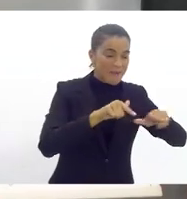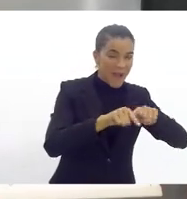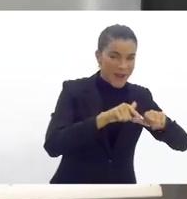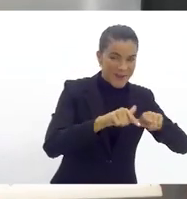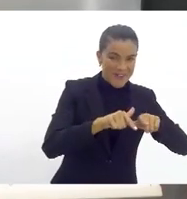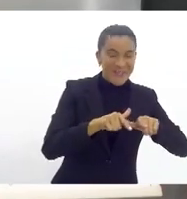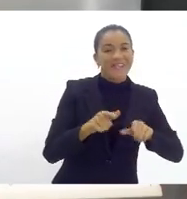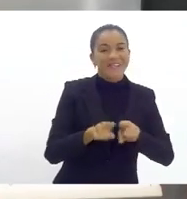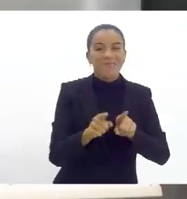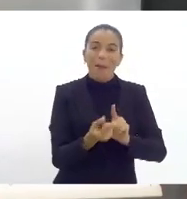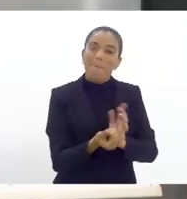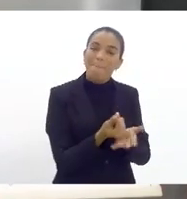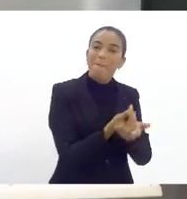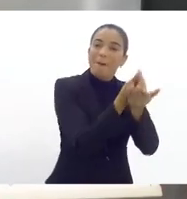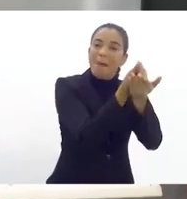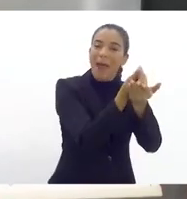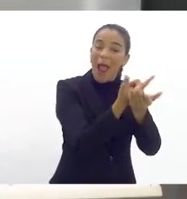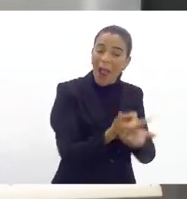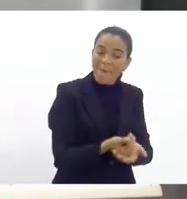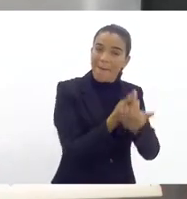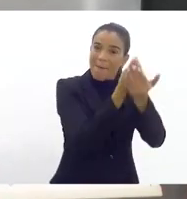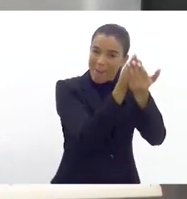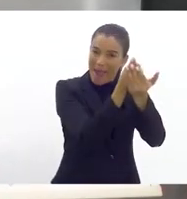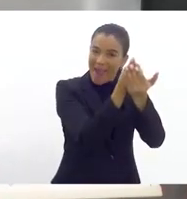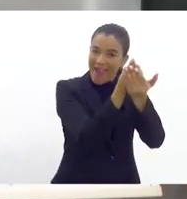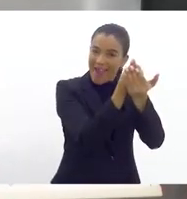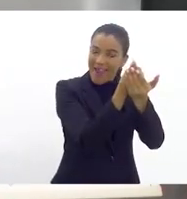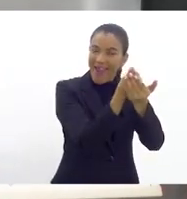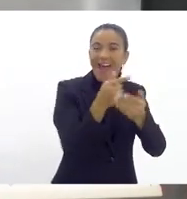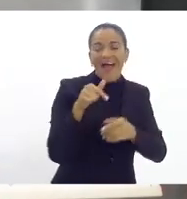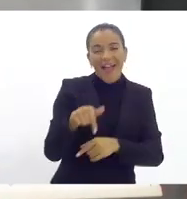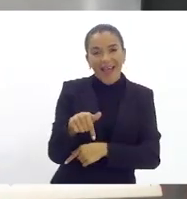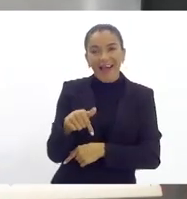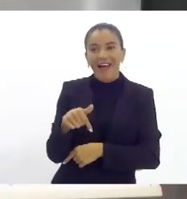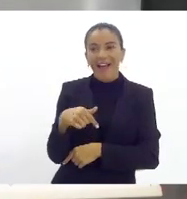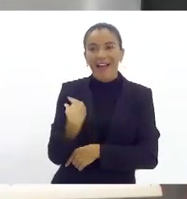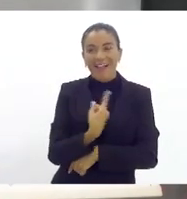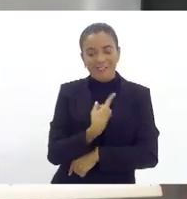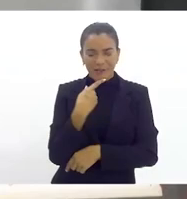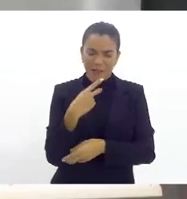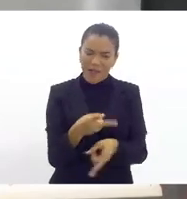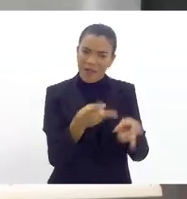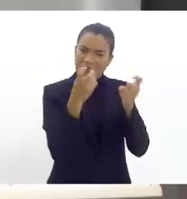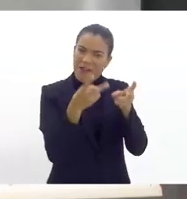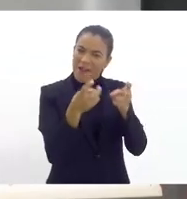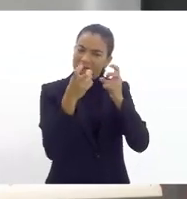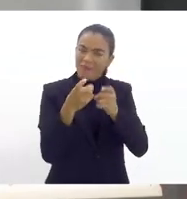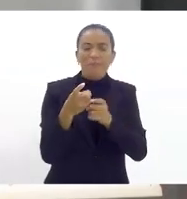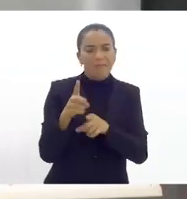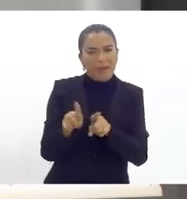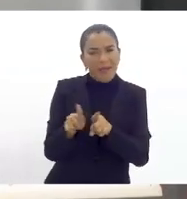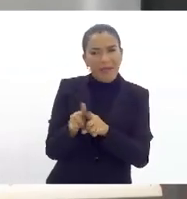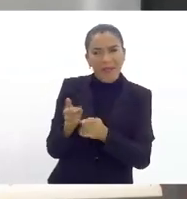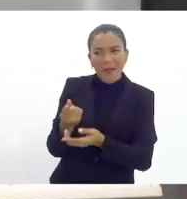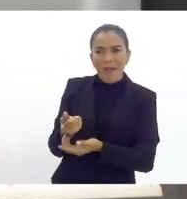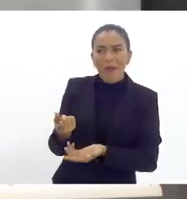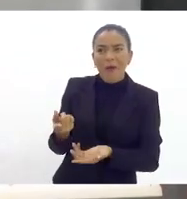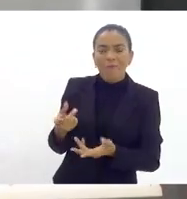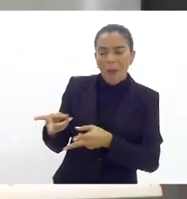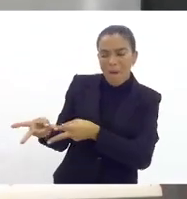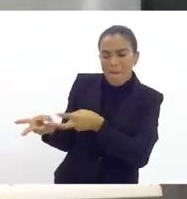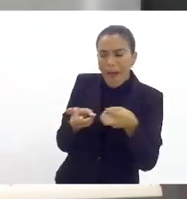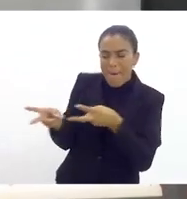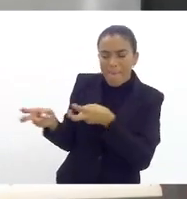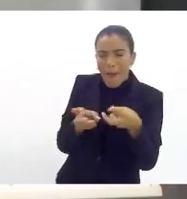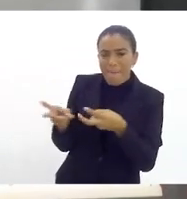a taxa de lucratividade quando aumenta a taxa de lucratividade a gente observa um aumento da Hiper